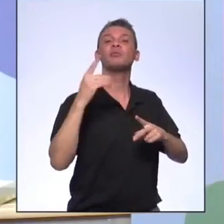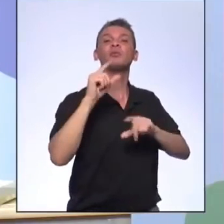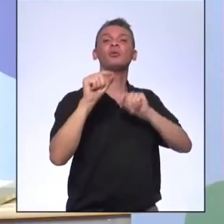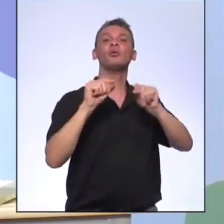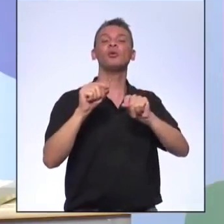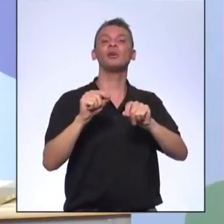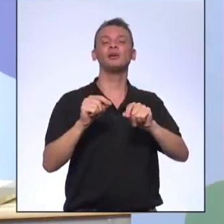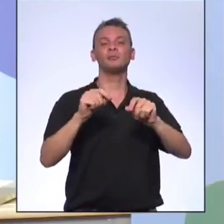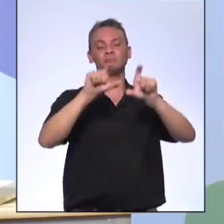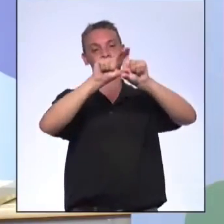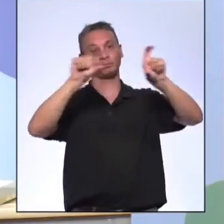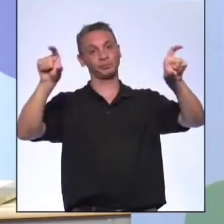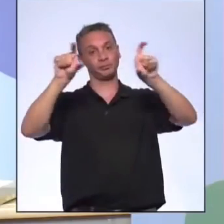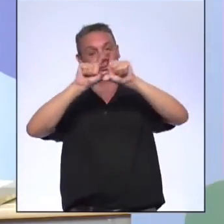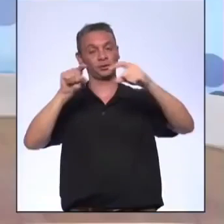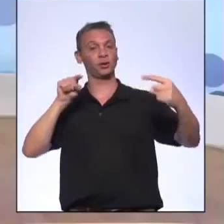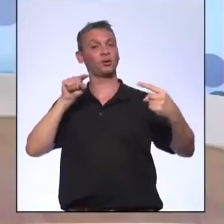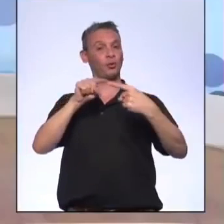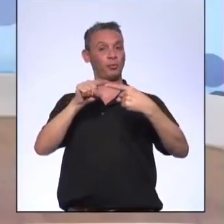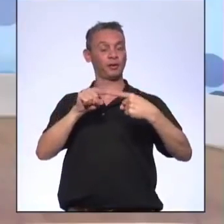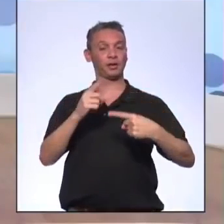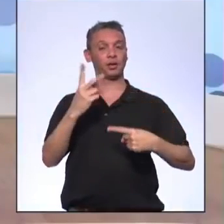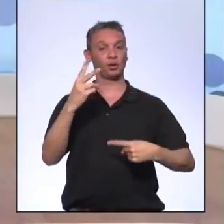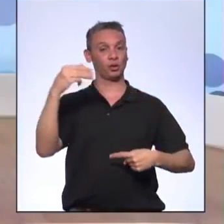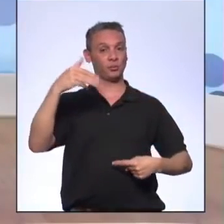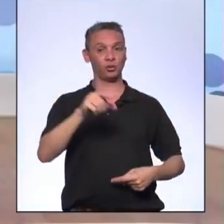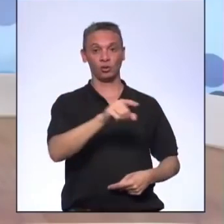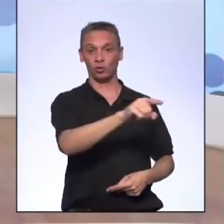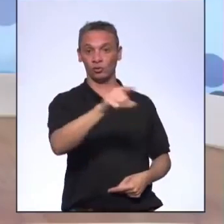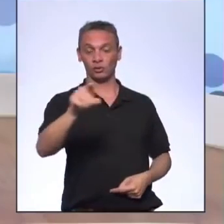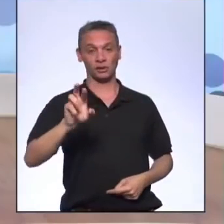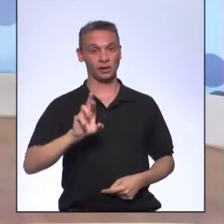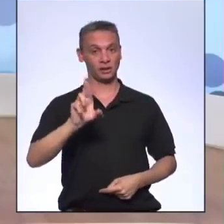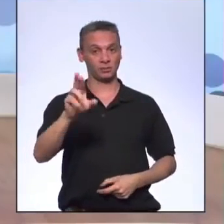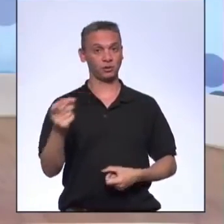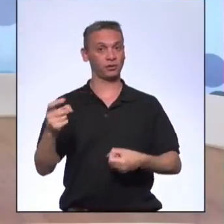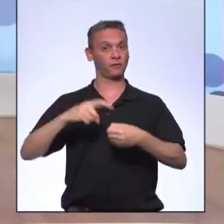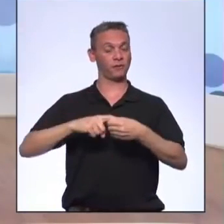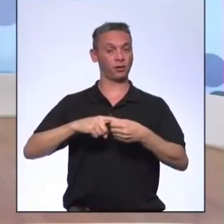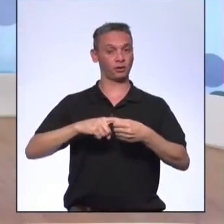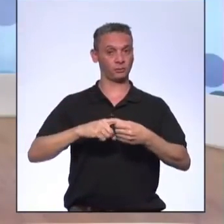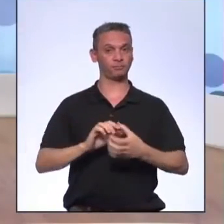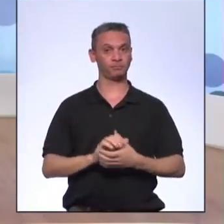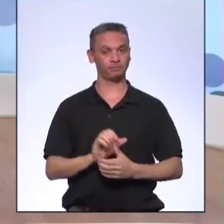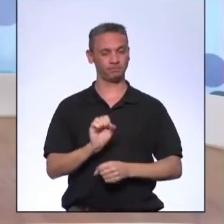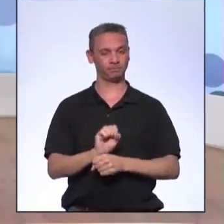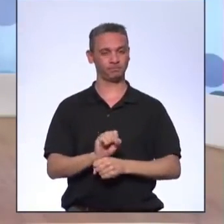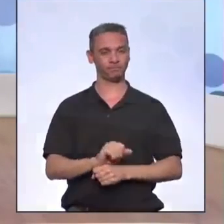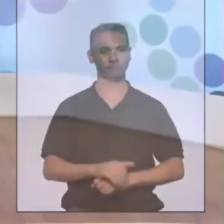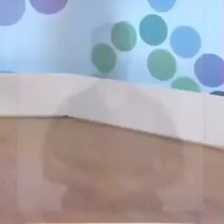segundo essa afirmação que a gente colocou aí. 2 minutos para responder e a gente volta. Vamos lá.